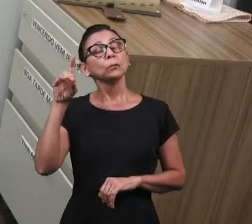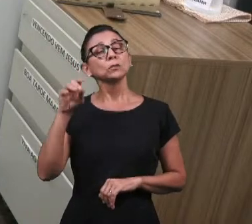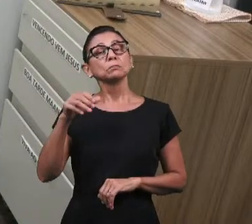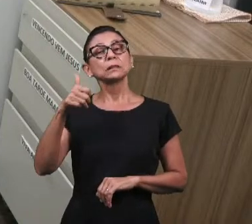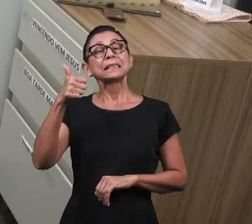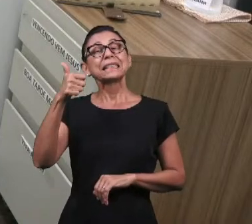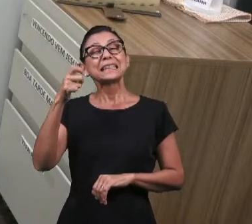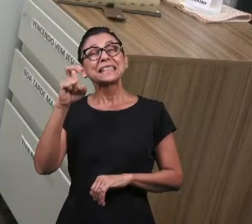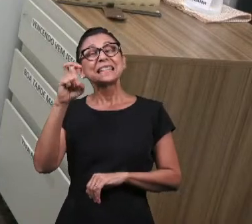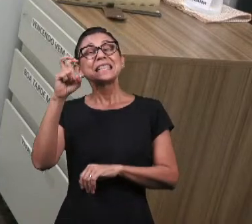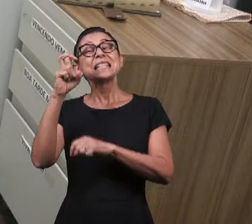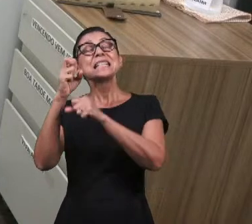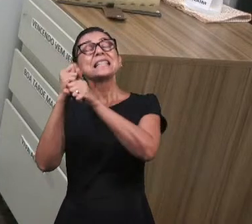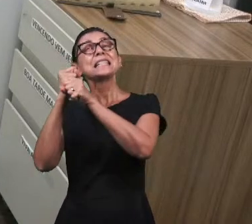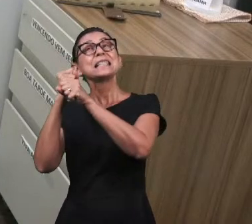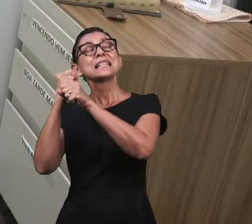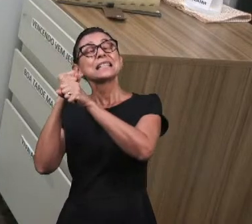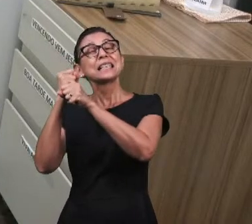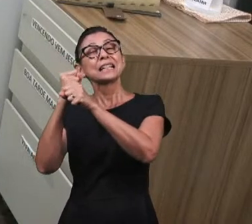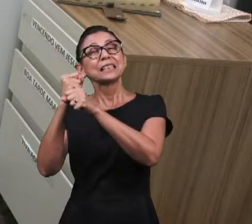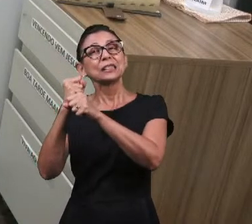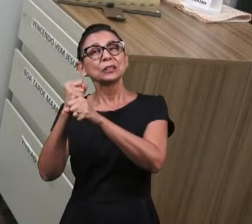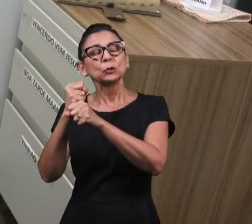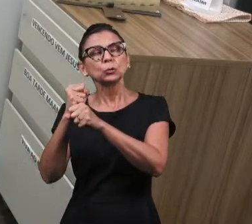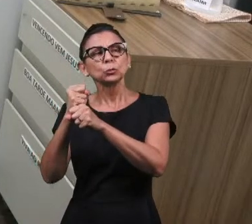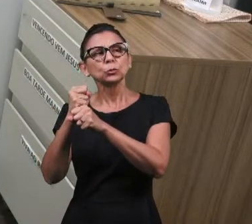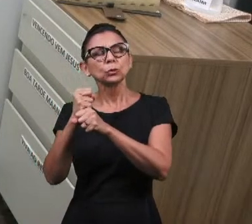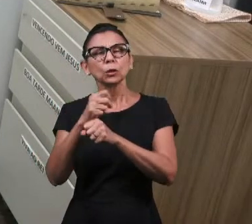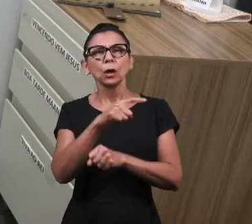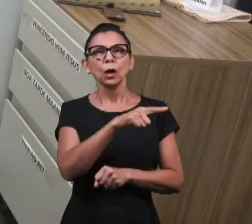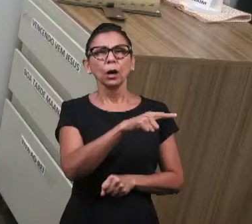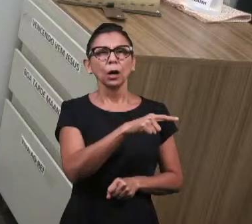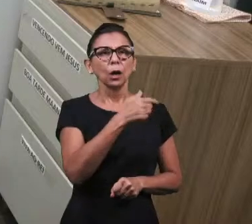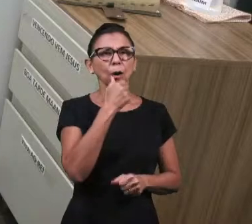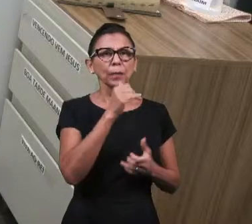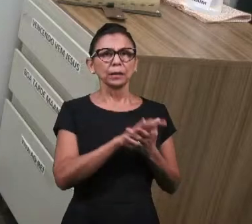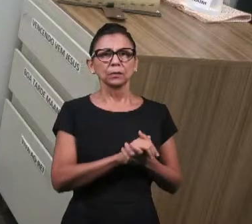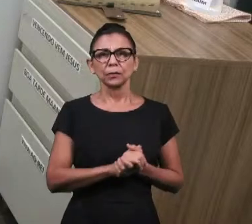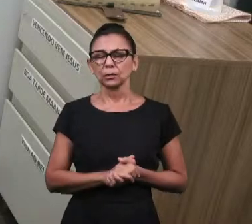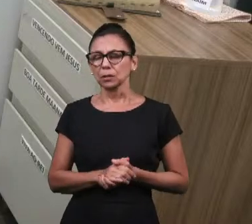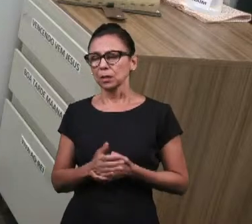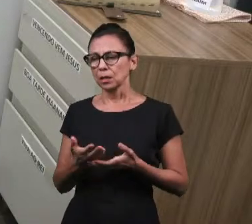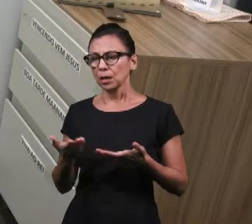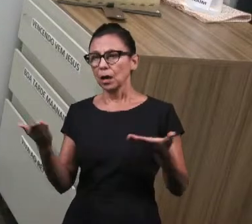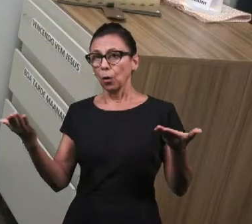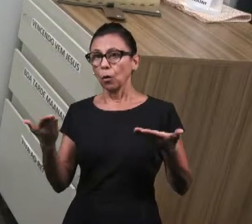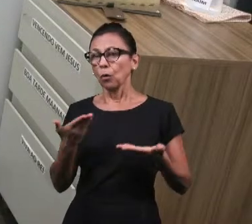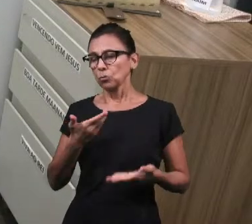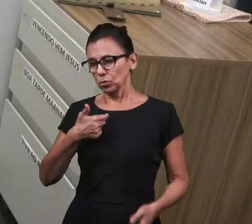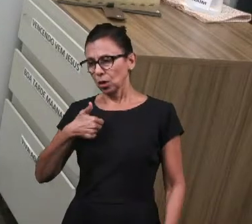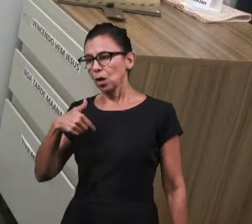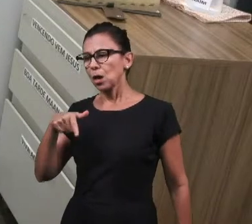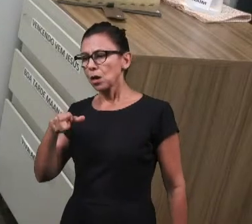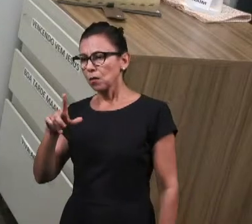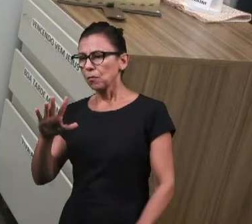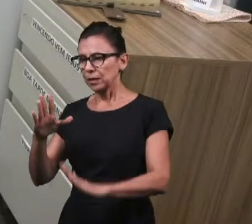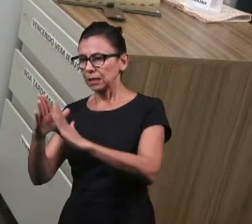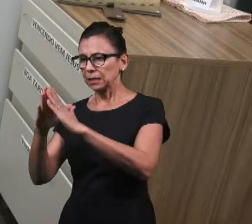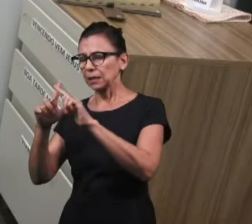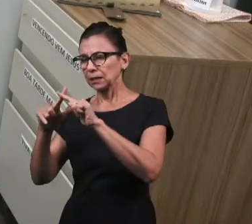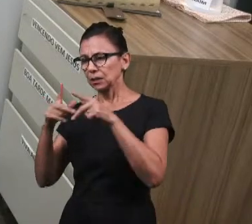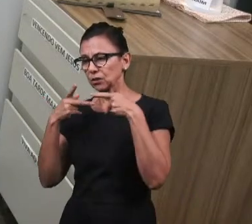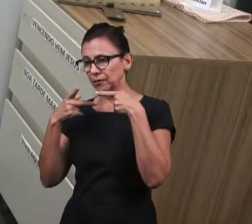olha, hoje eu vou contigo na igreja. E ele foi, e hoje é um diácono na presença do Senhor, né? Após 15 anos de